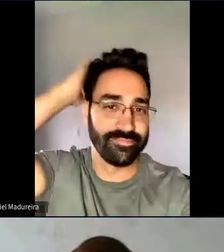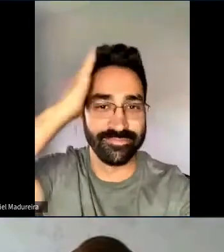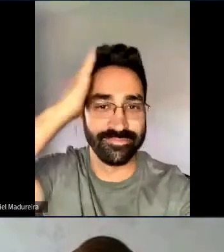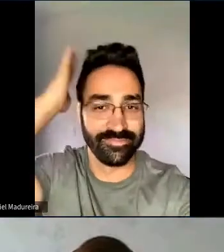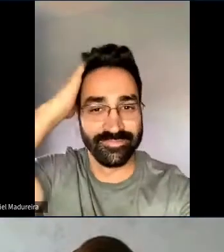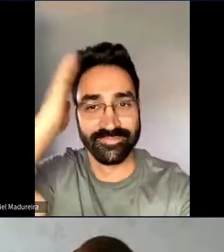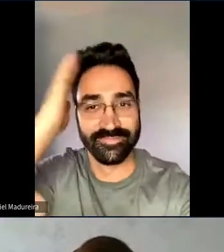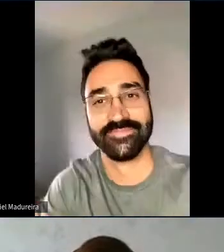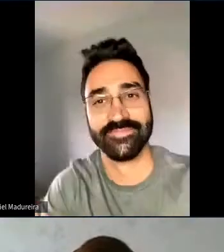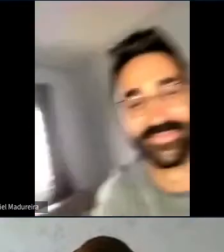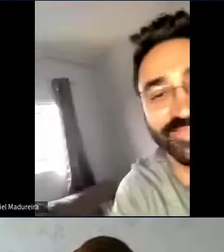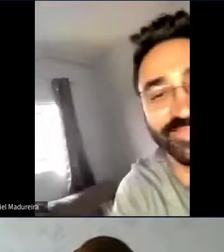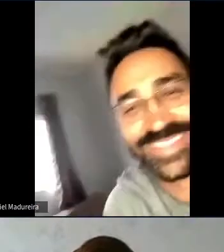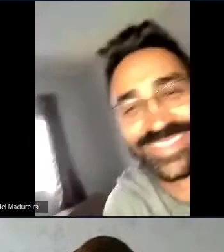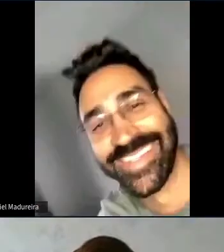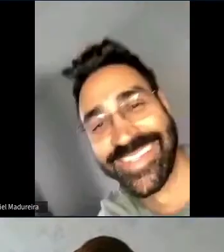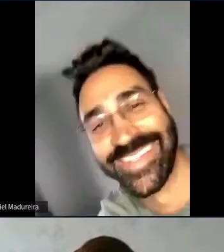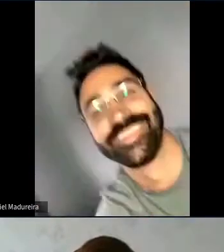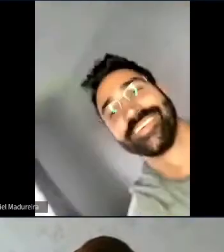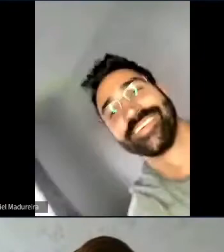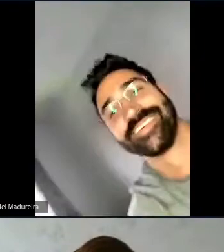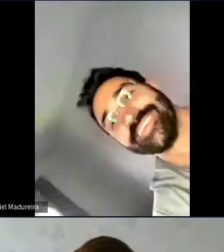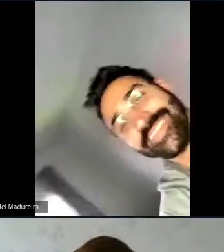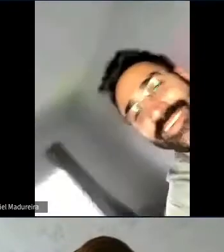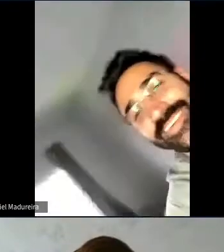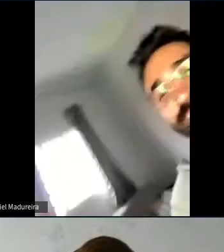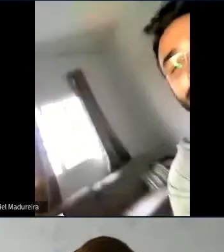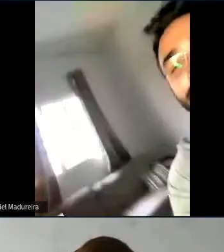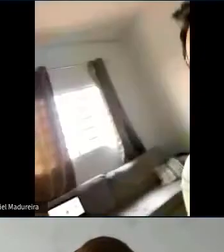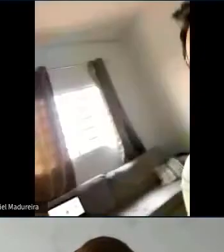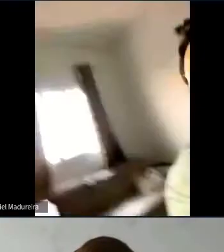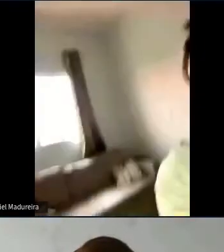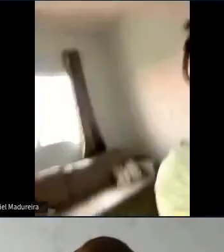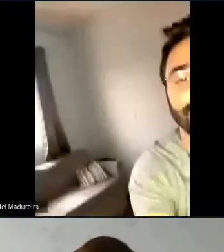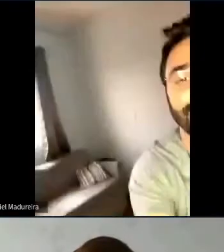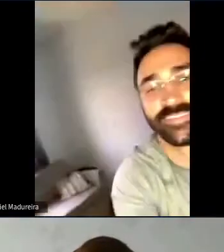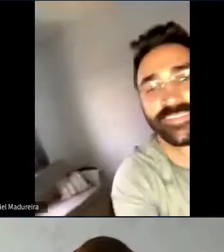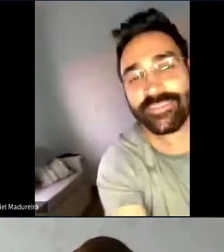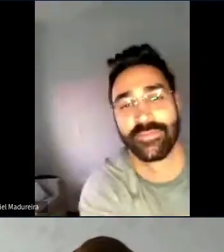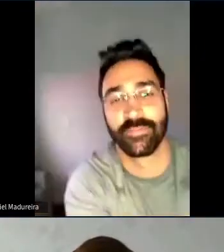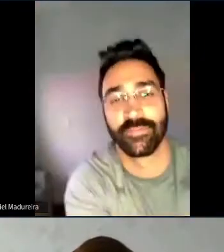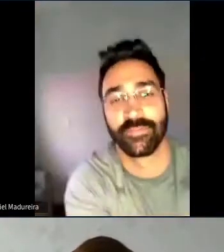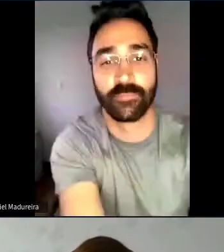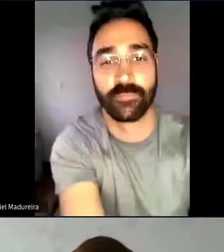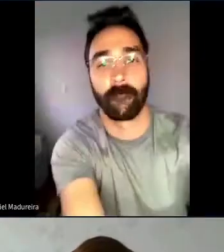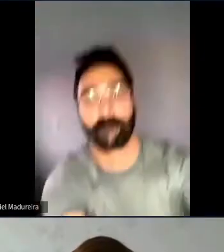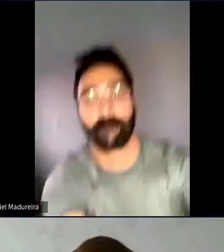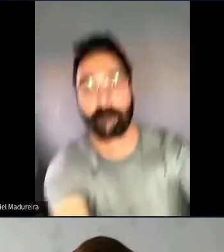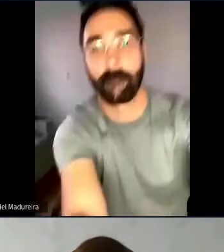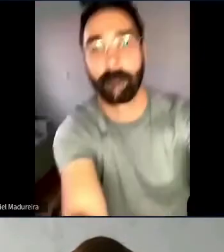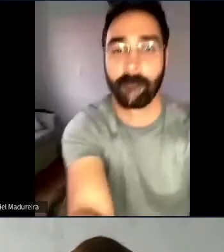Não, não dá pra gente desver depois que a gente vê. A Grazi! E...